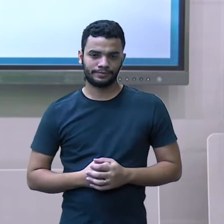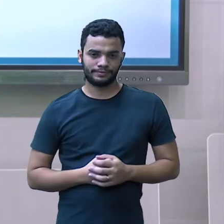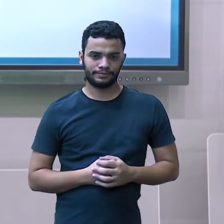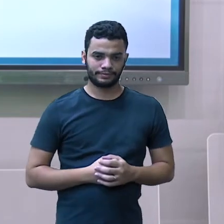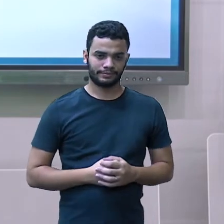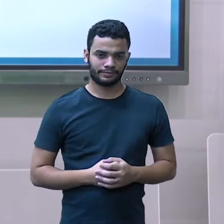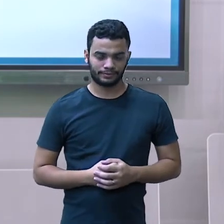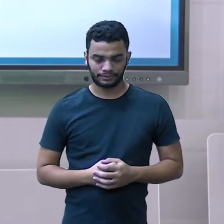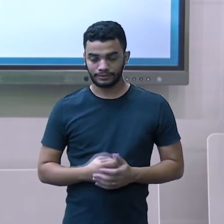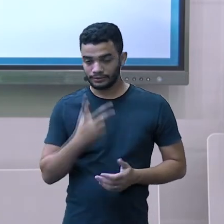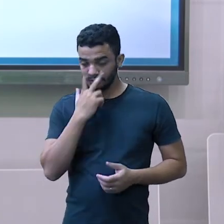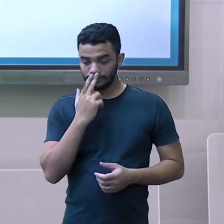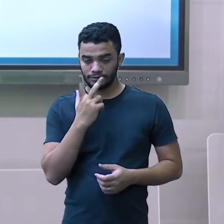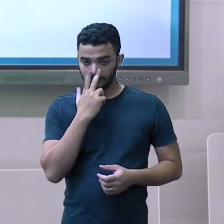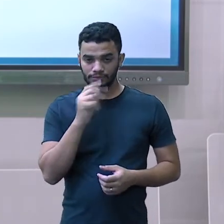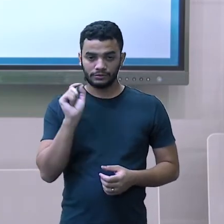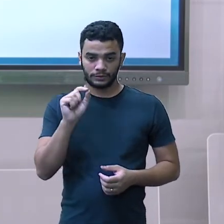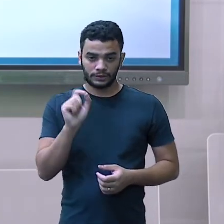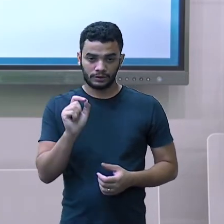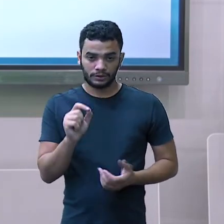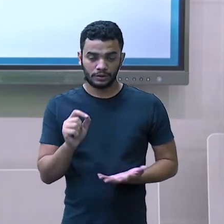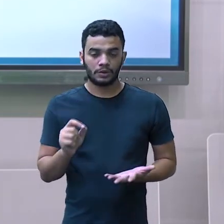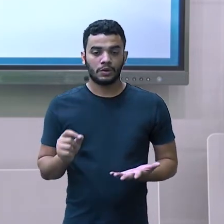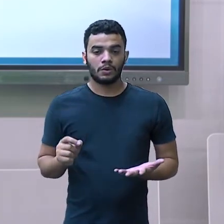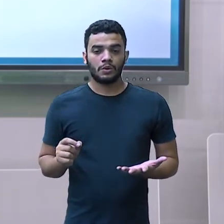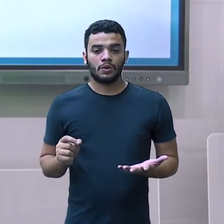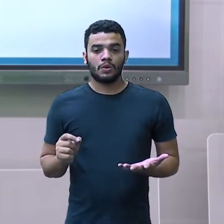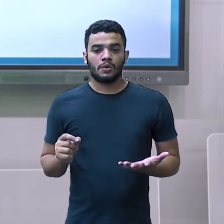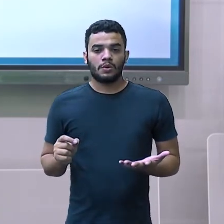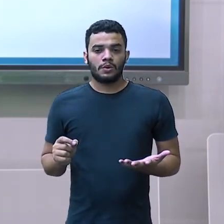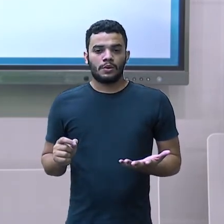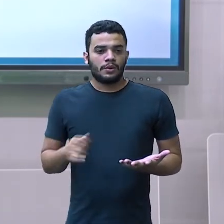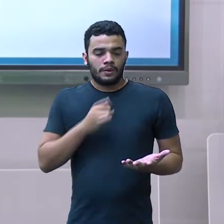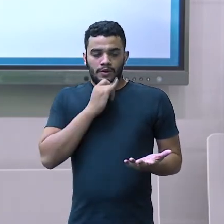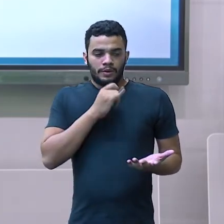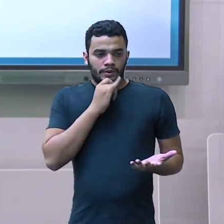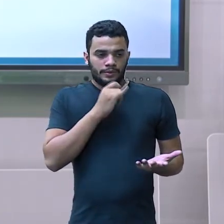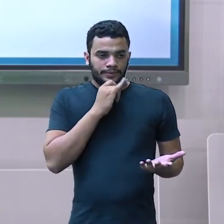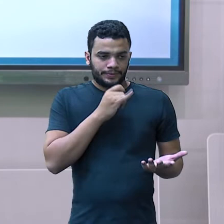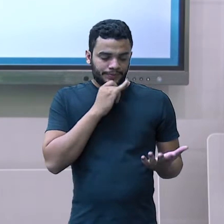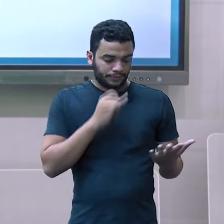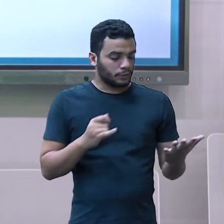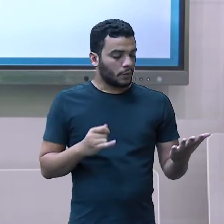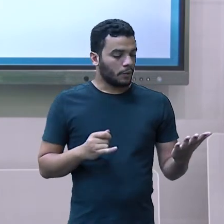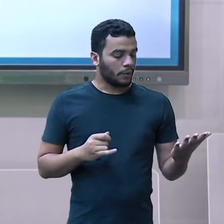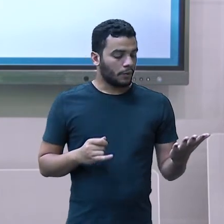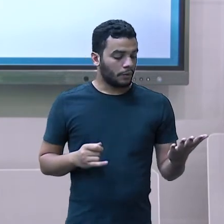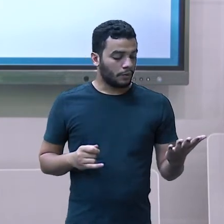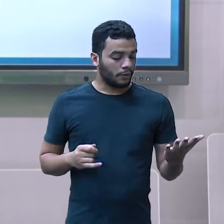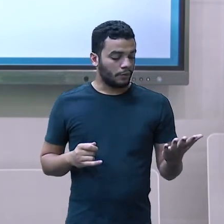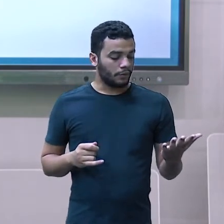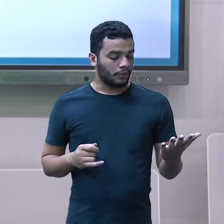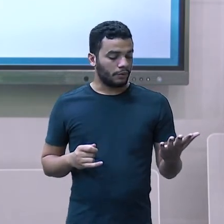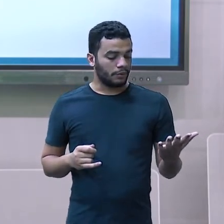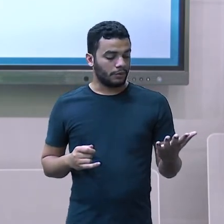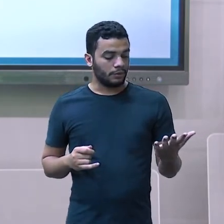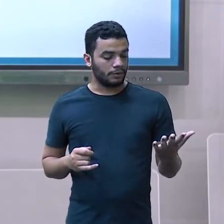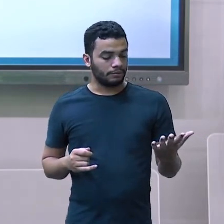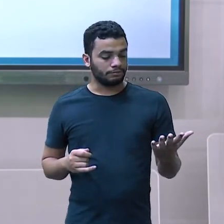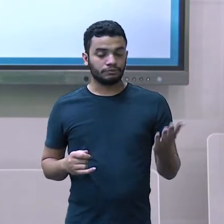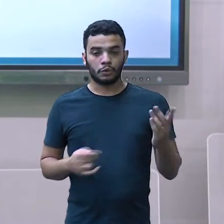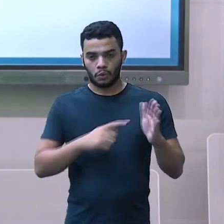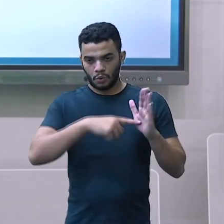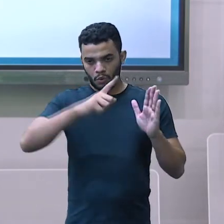posso, nesse gráfico, inserir uma outra opinião. Um exemplo, alunos que gostam de